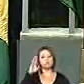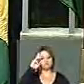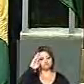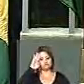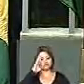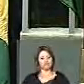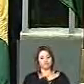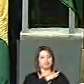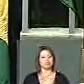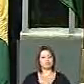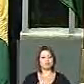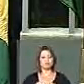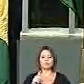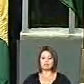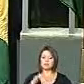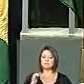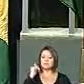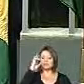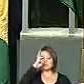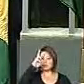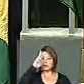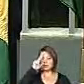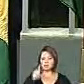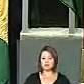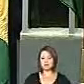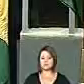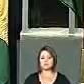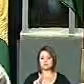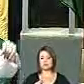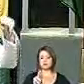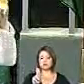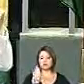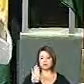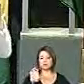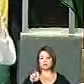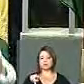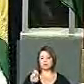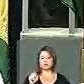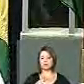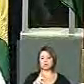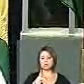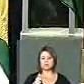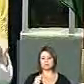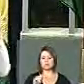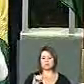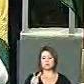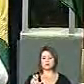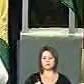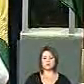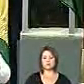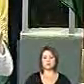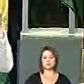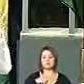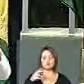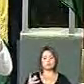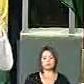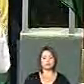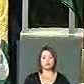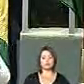ao lembrar Rubens Paiva, dizendo que Rubens Paiva, caçado,